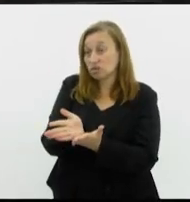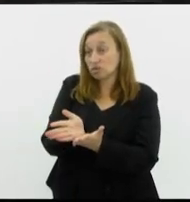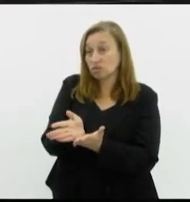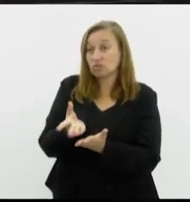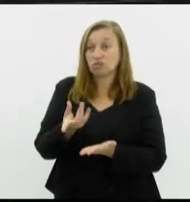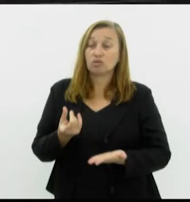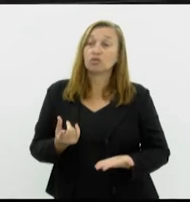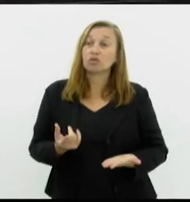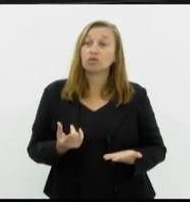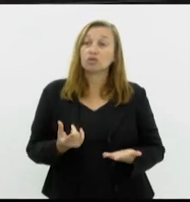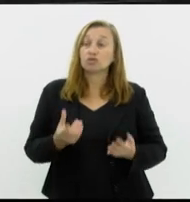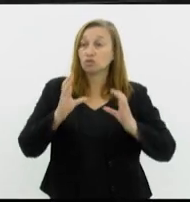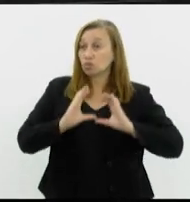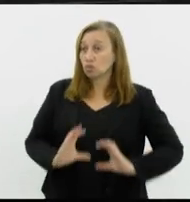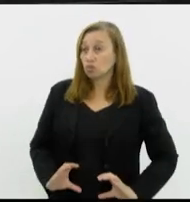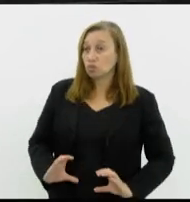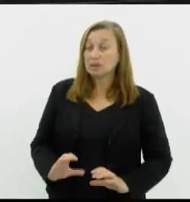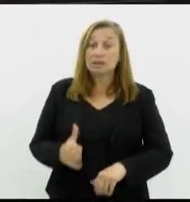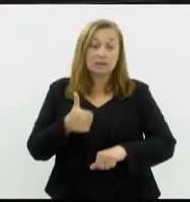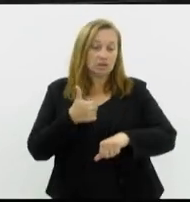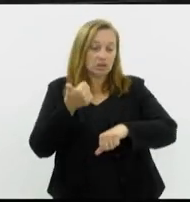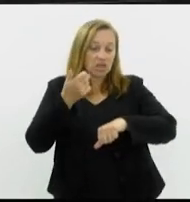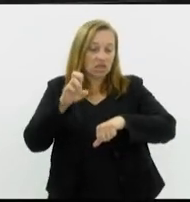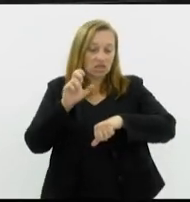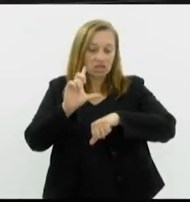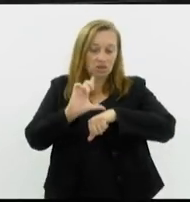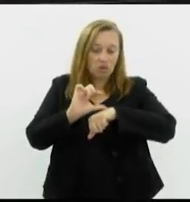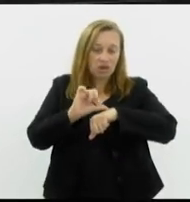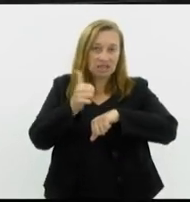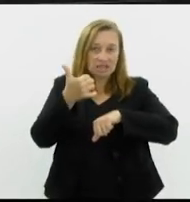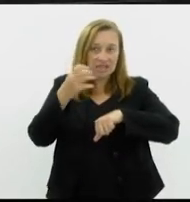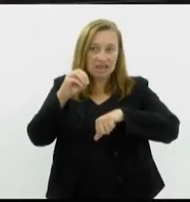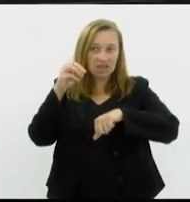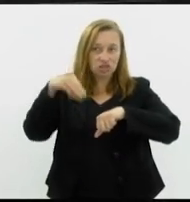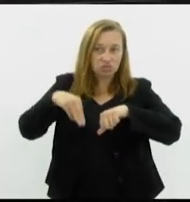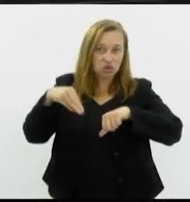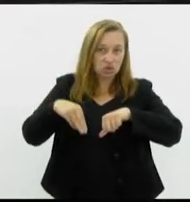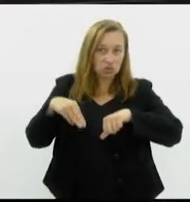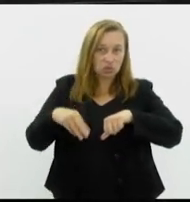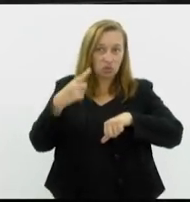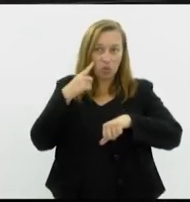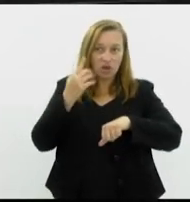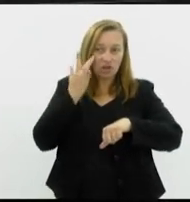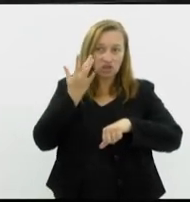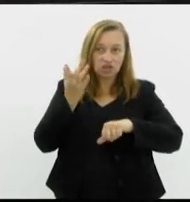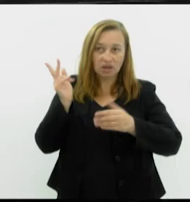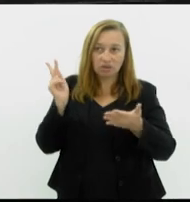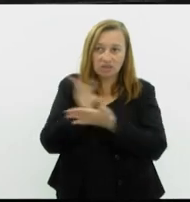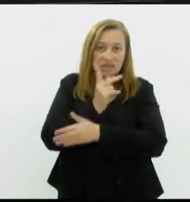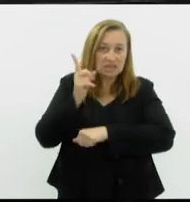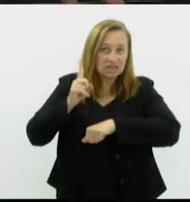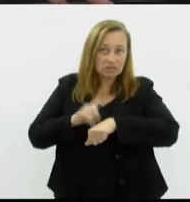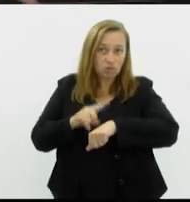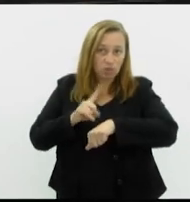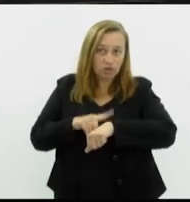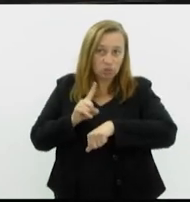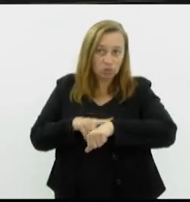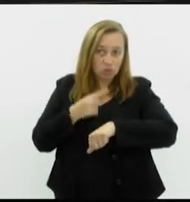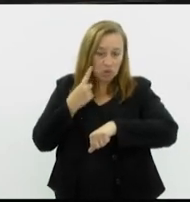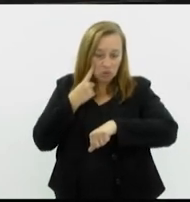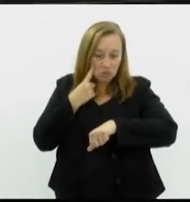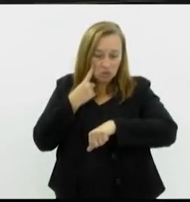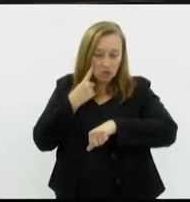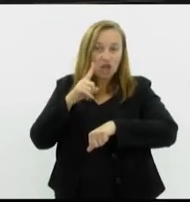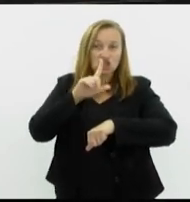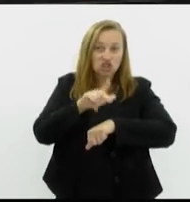são 15 horas e 10 minutos. Devem estar acontecendo nesse momento nos